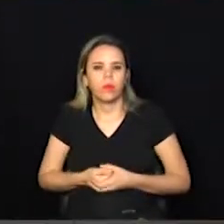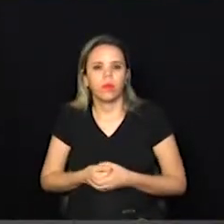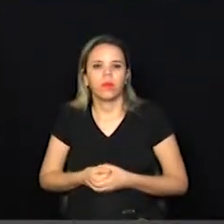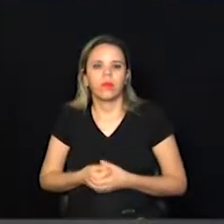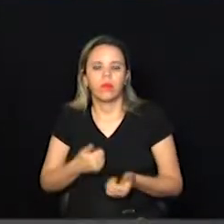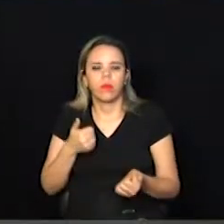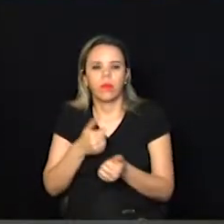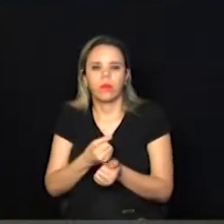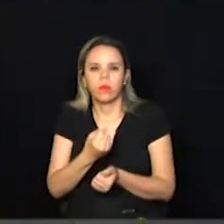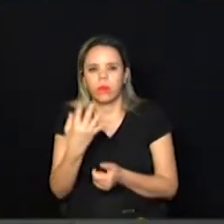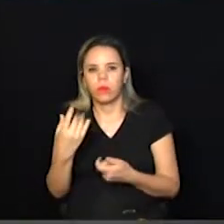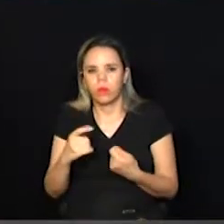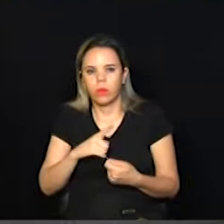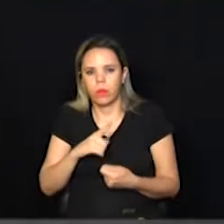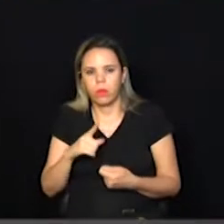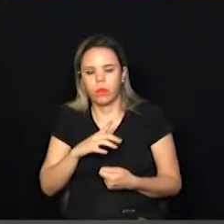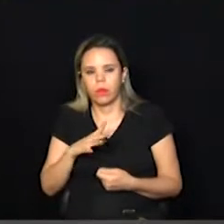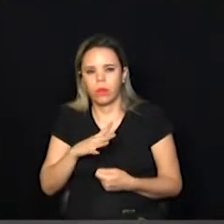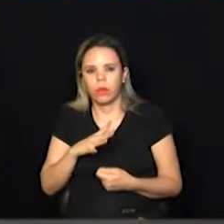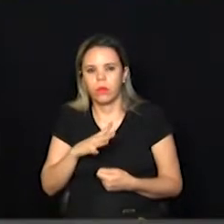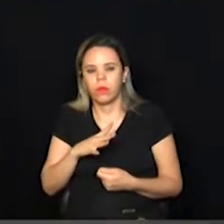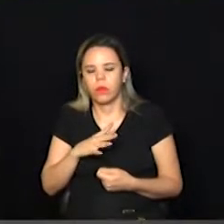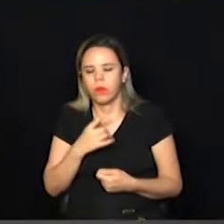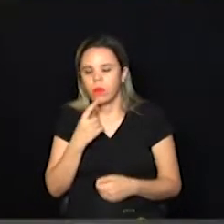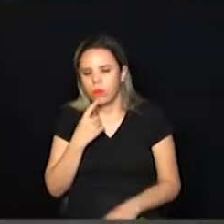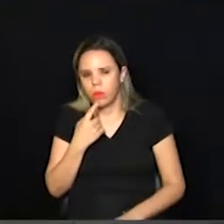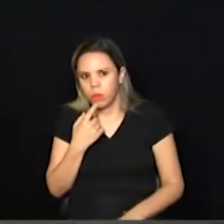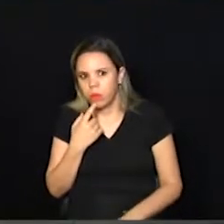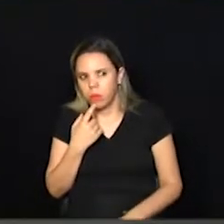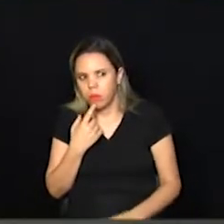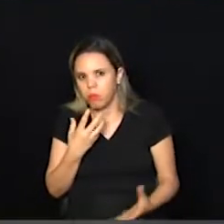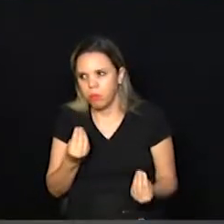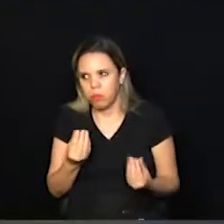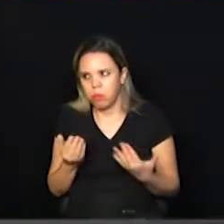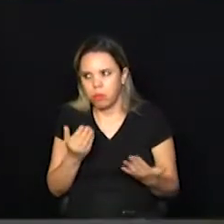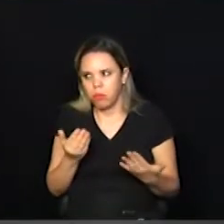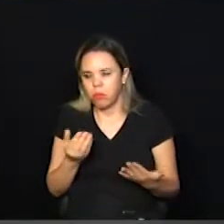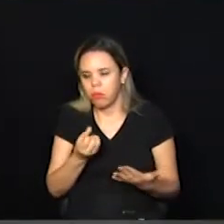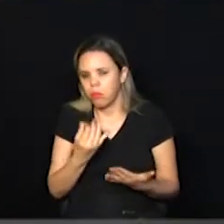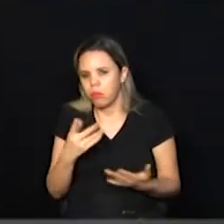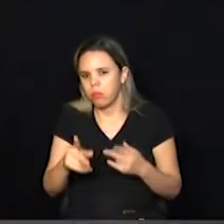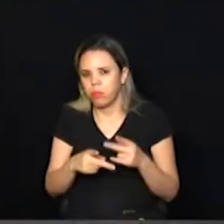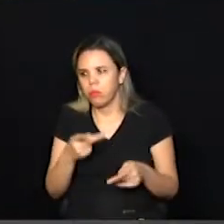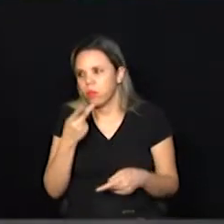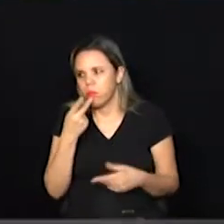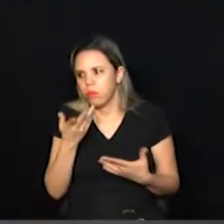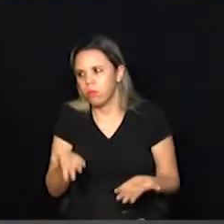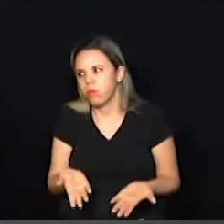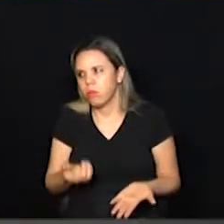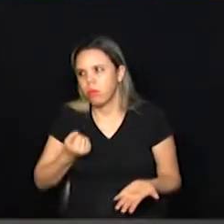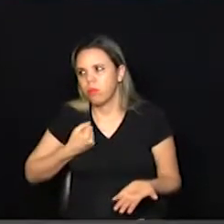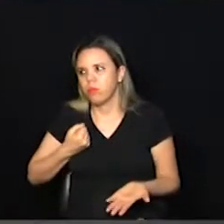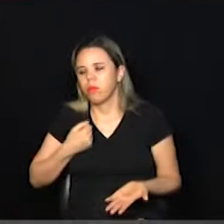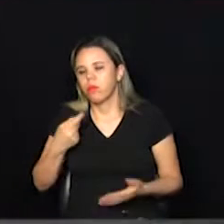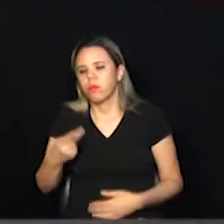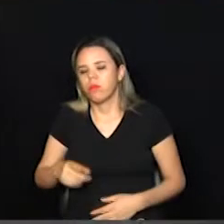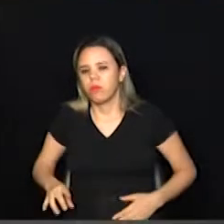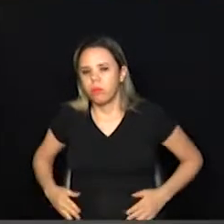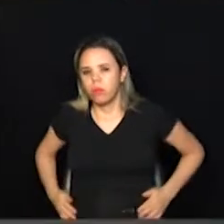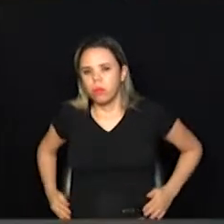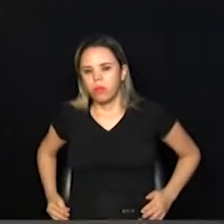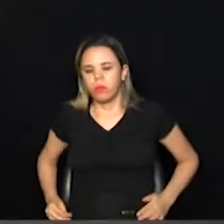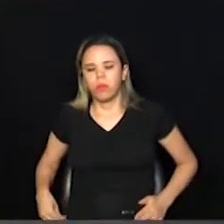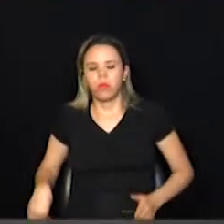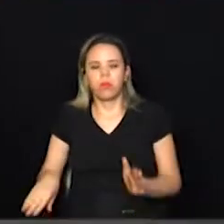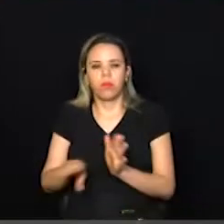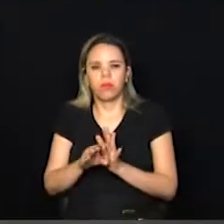perto da demanda que existe na cidade, né? Alguém pode dizer, não, mas esses são os números, é a demanda que